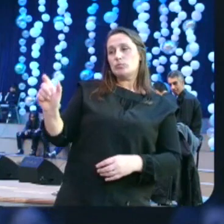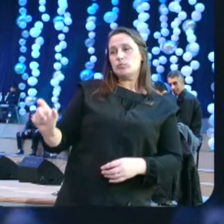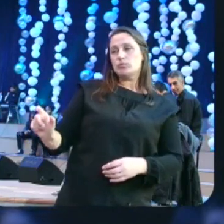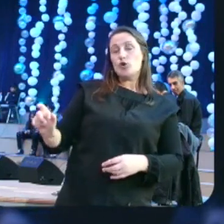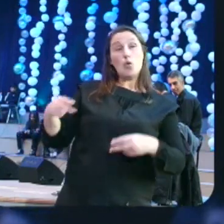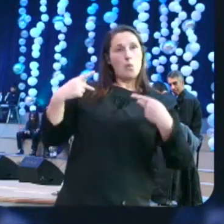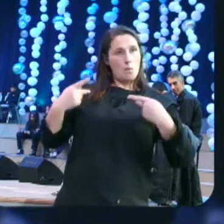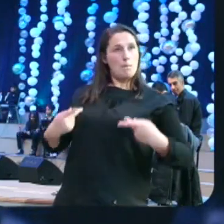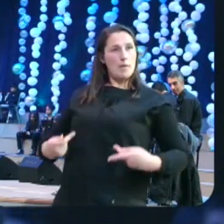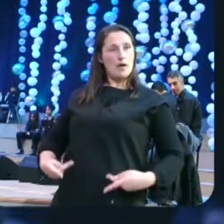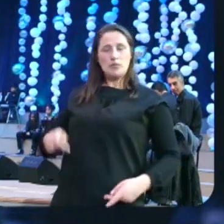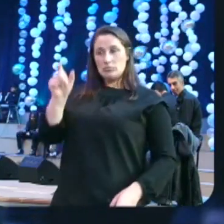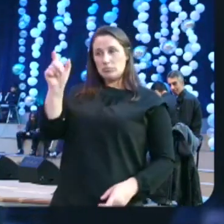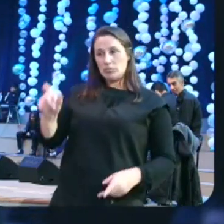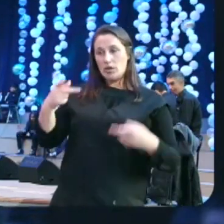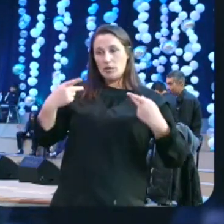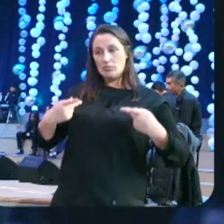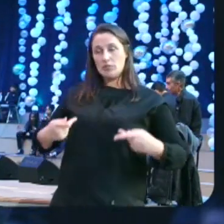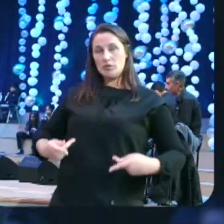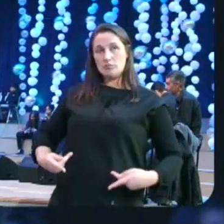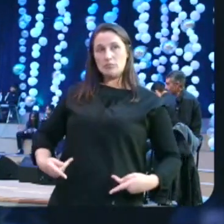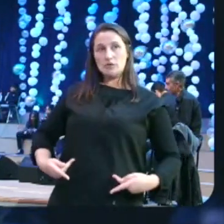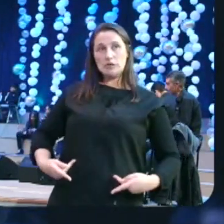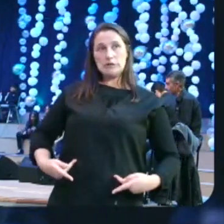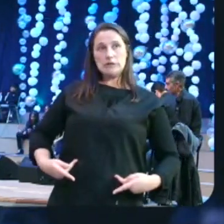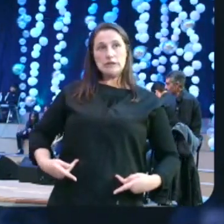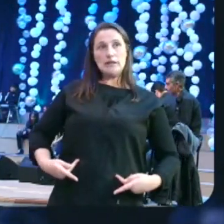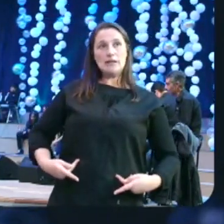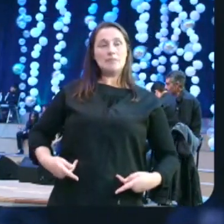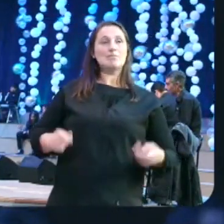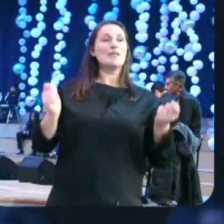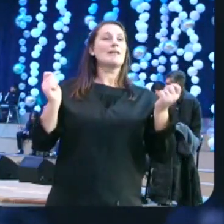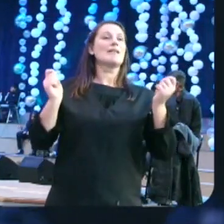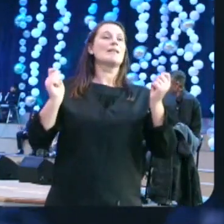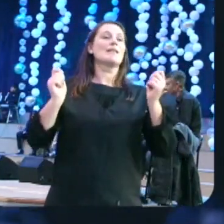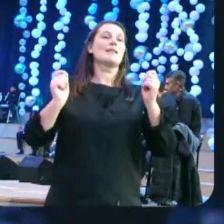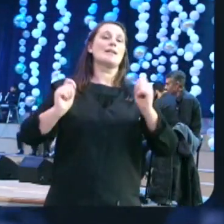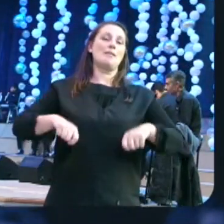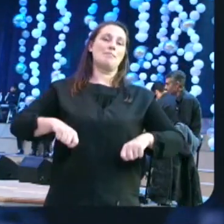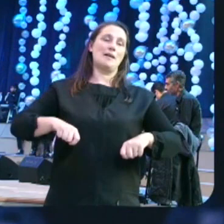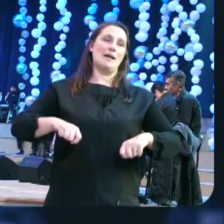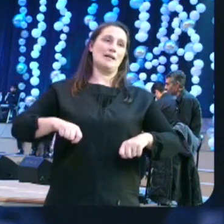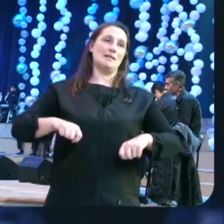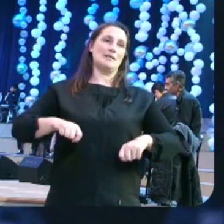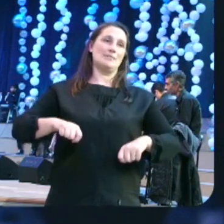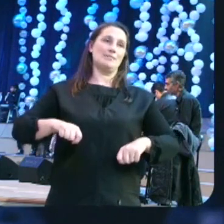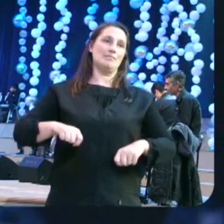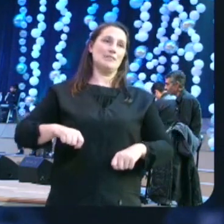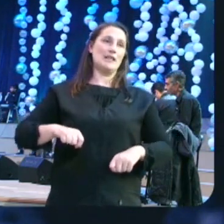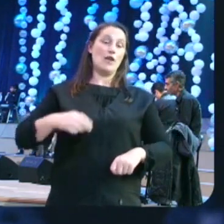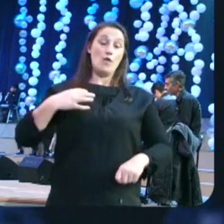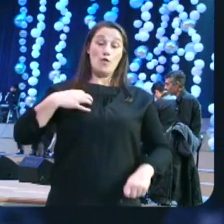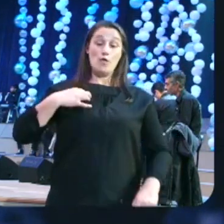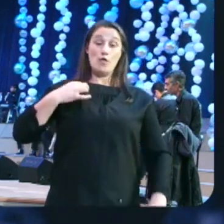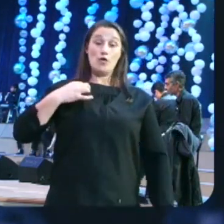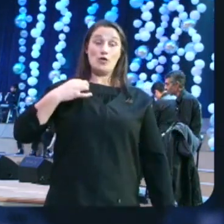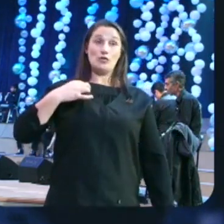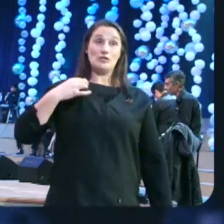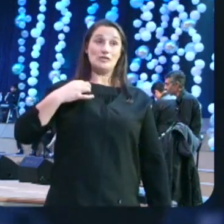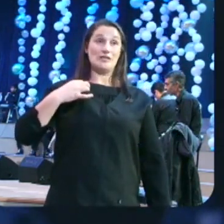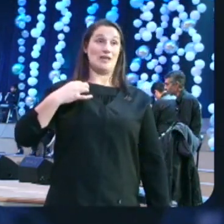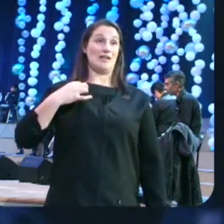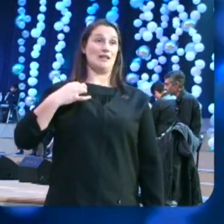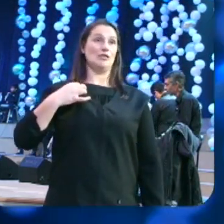ser humano, que Ele foi capaz de oferecer voluntariamente uma